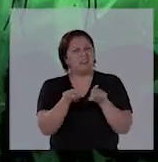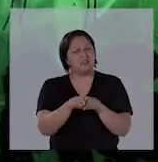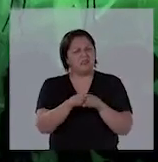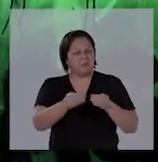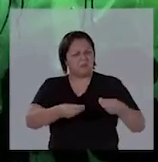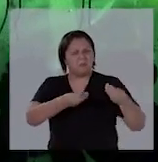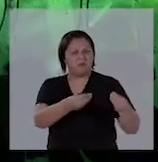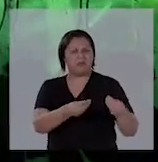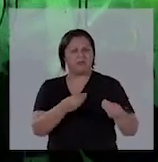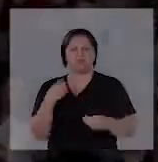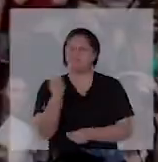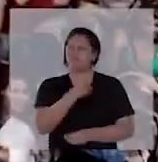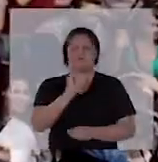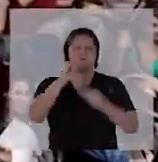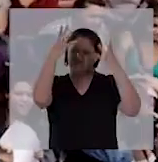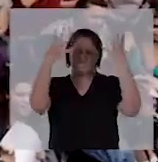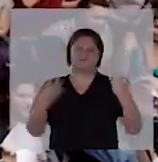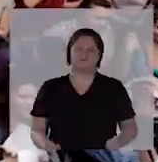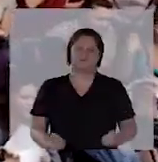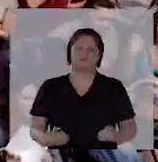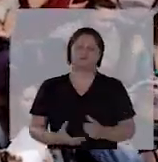aceitar esse retrocesso